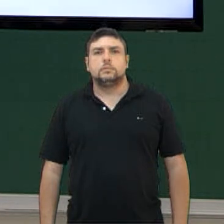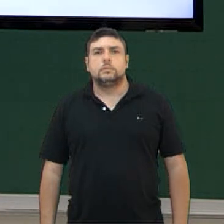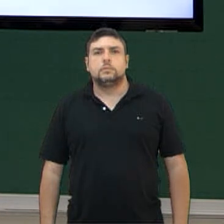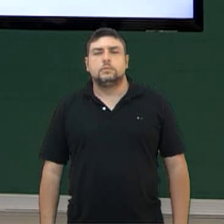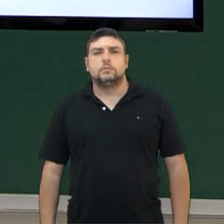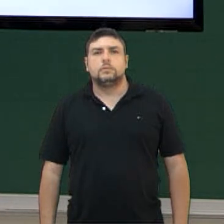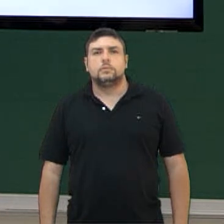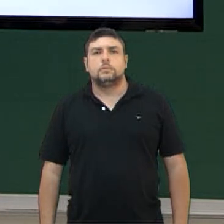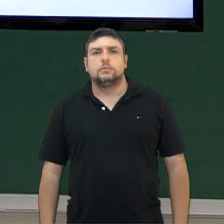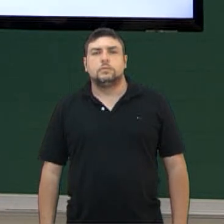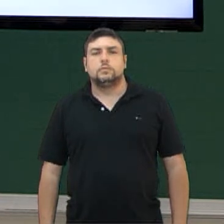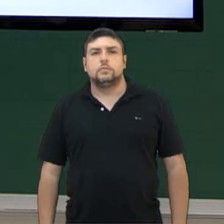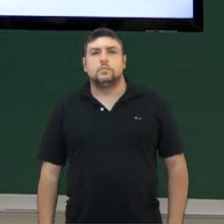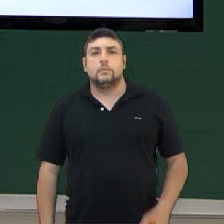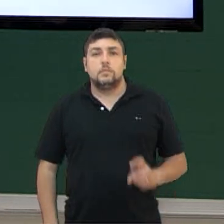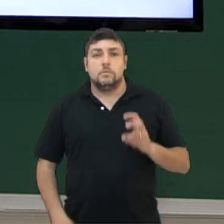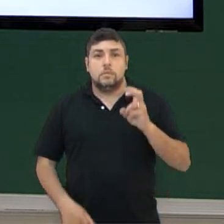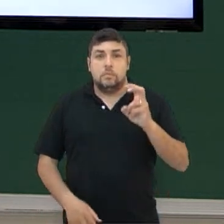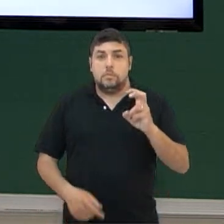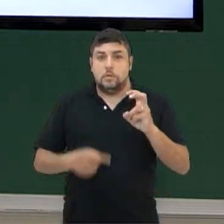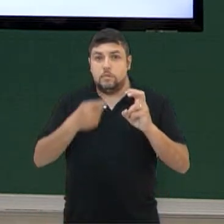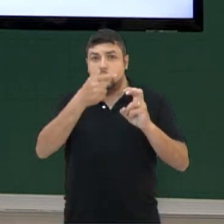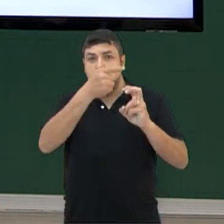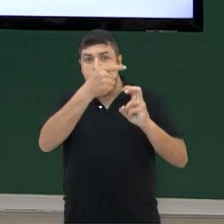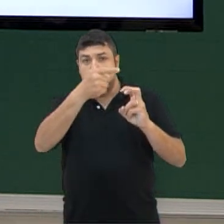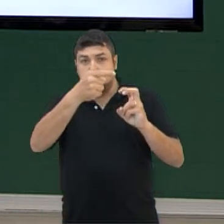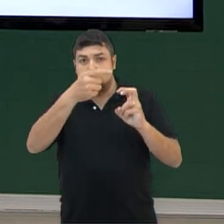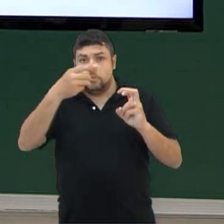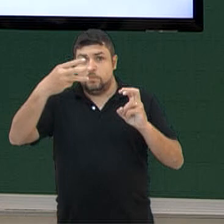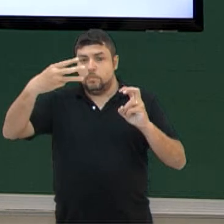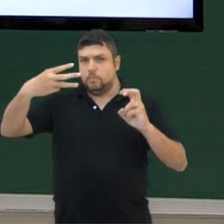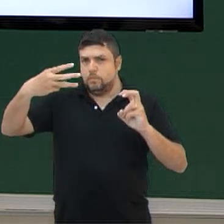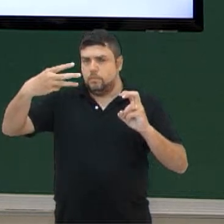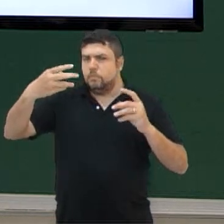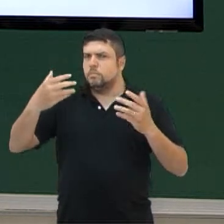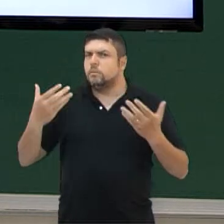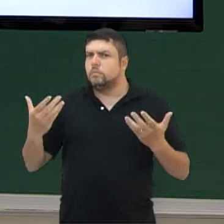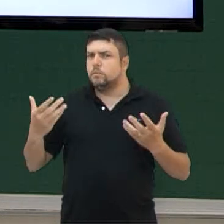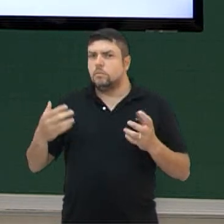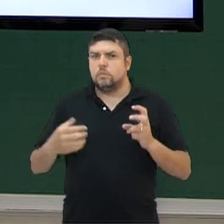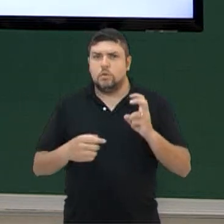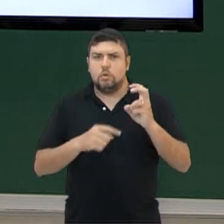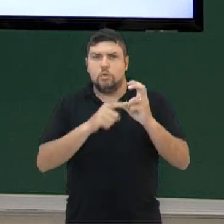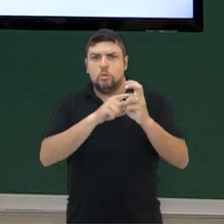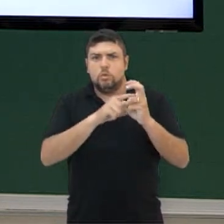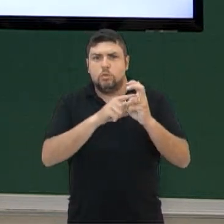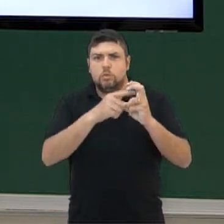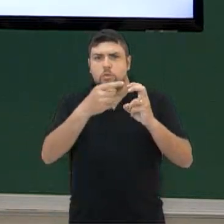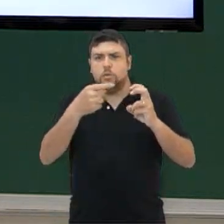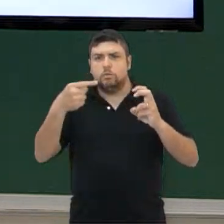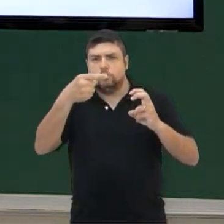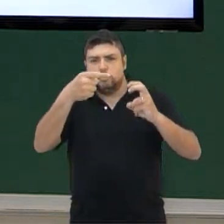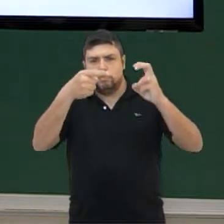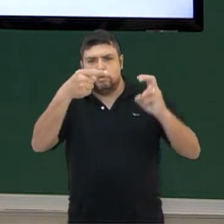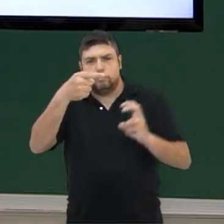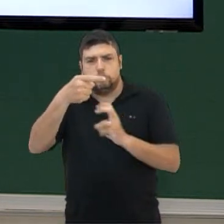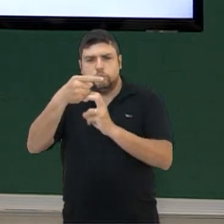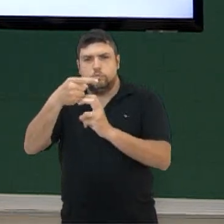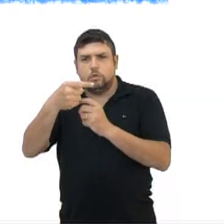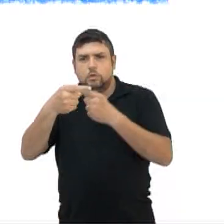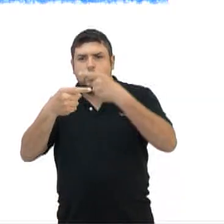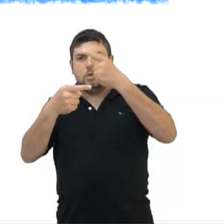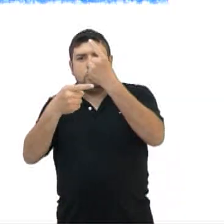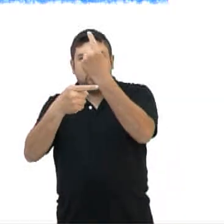5 elevado a menos 3. 5 elevado a menos 3, o 5 vai para o denominador, então vai ficar